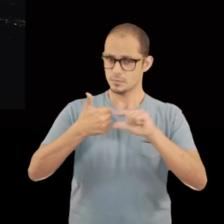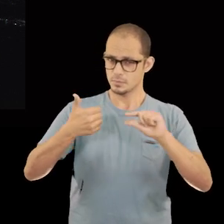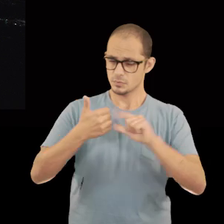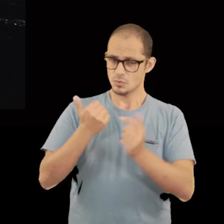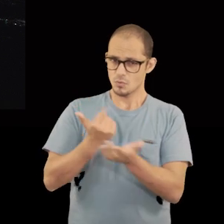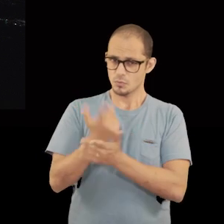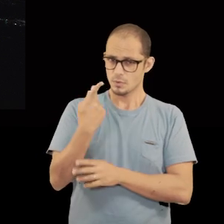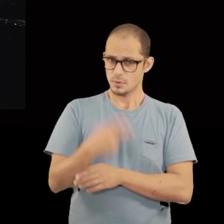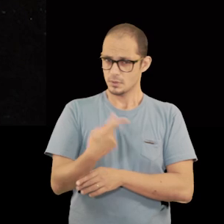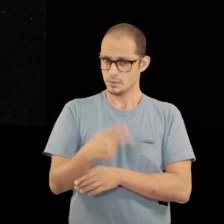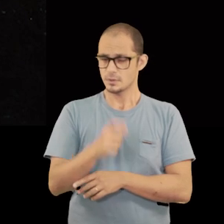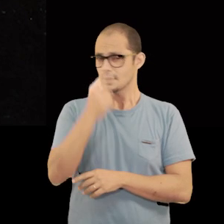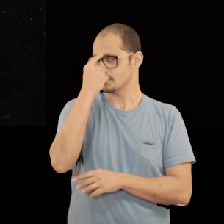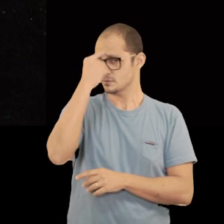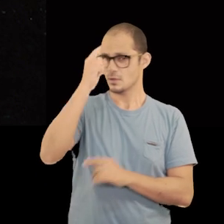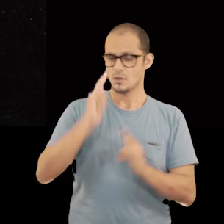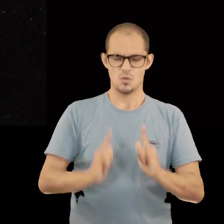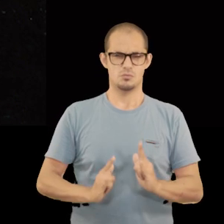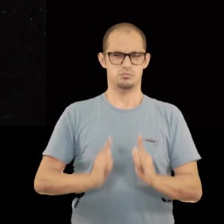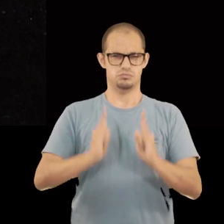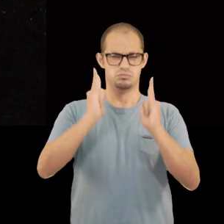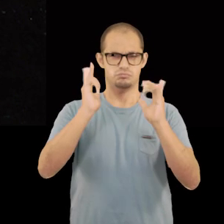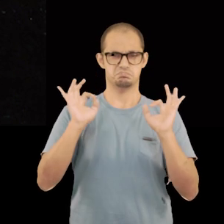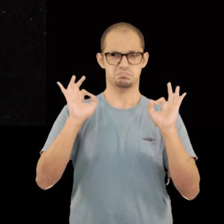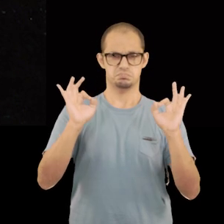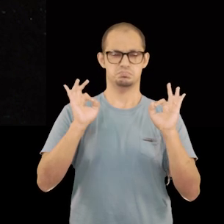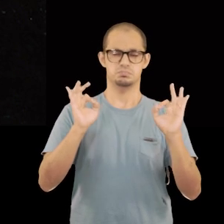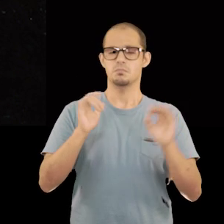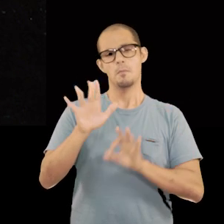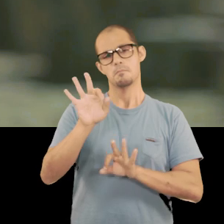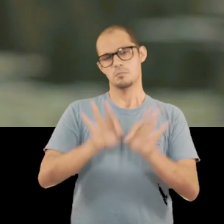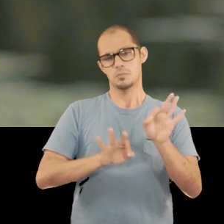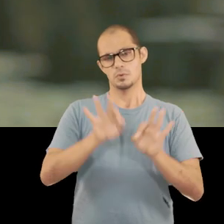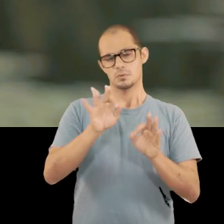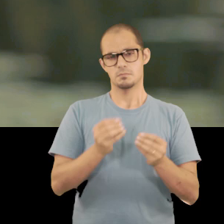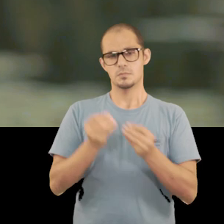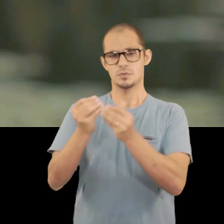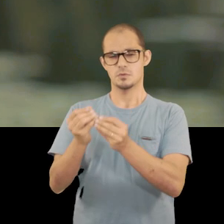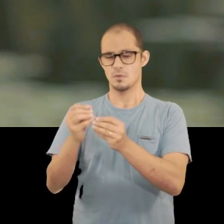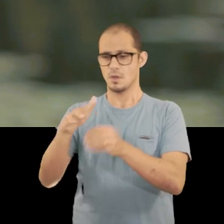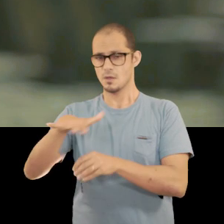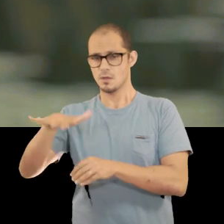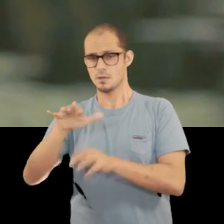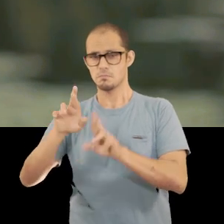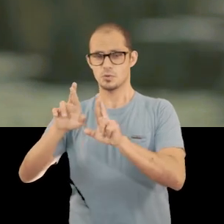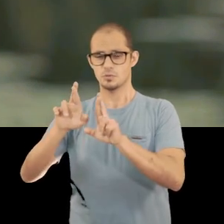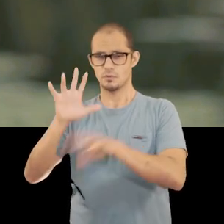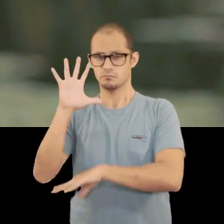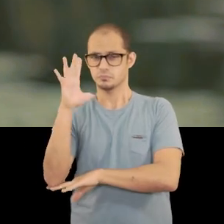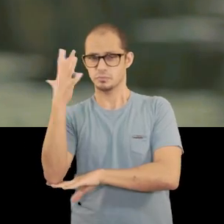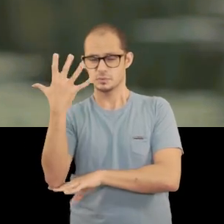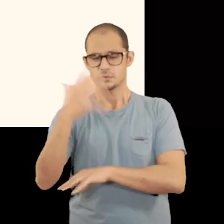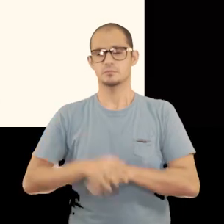de empreendedores adquiriu a área. A ideia era construir aqui um condomínio. Esse projeto, né, foi encaminhado para o órgão